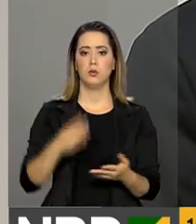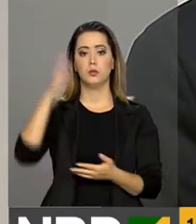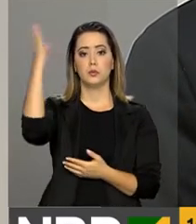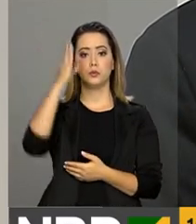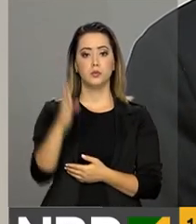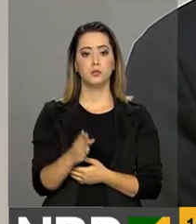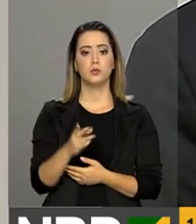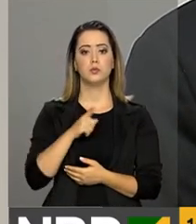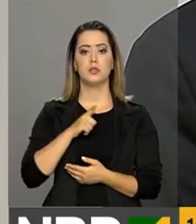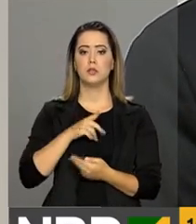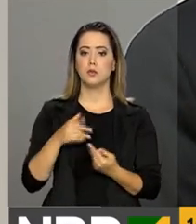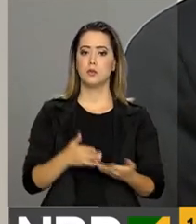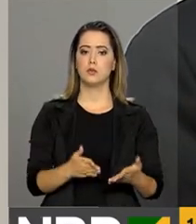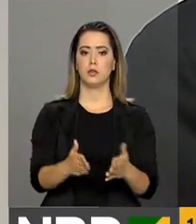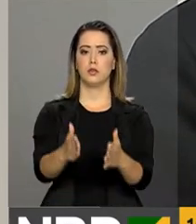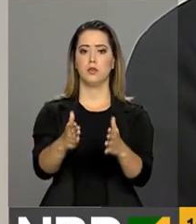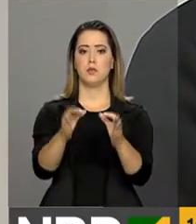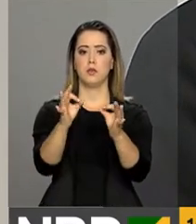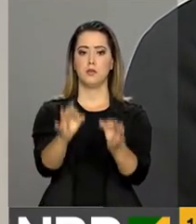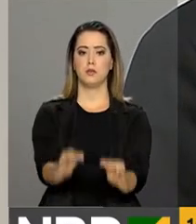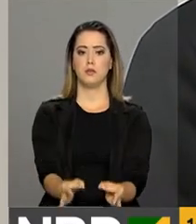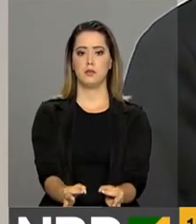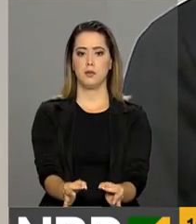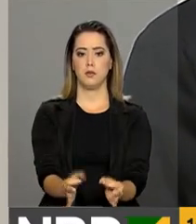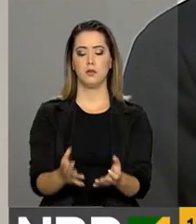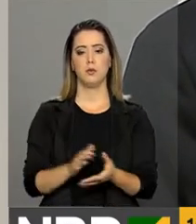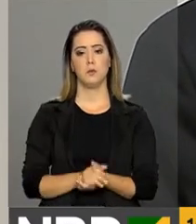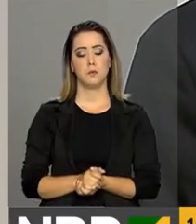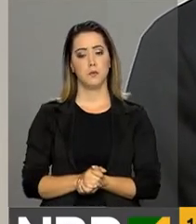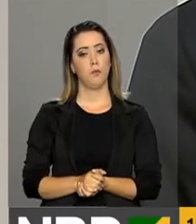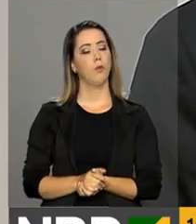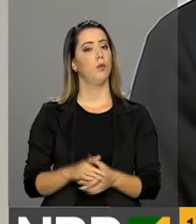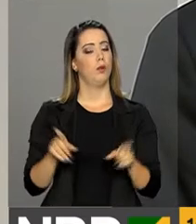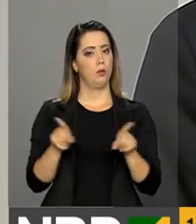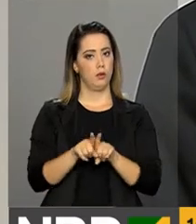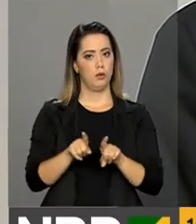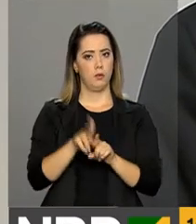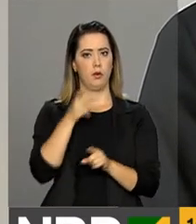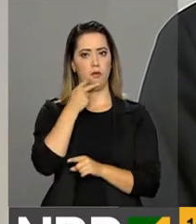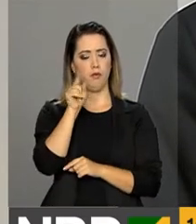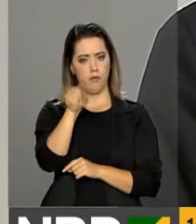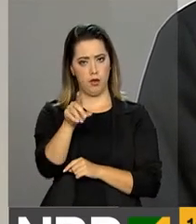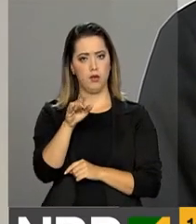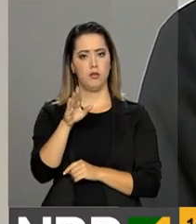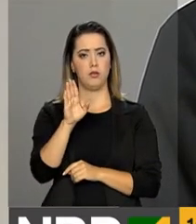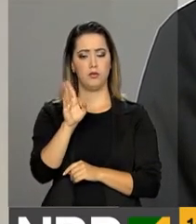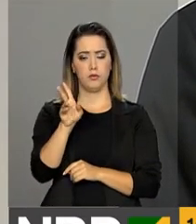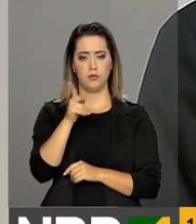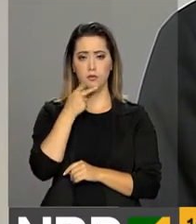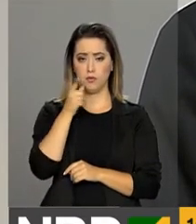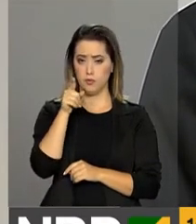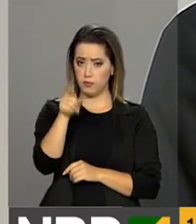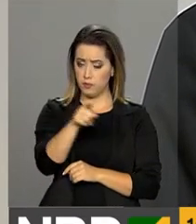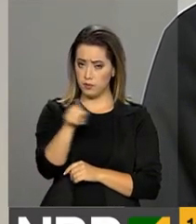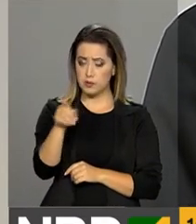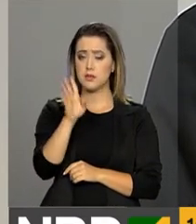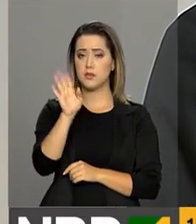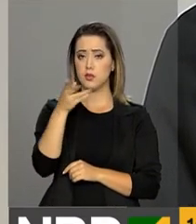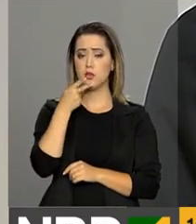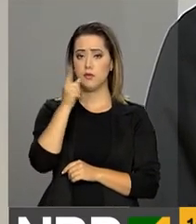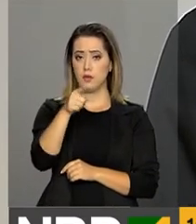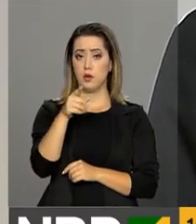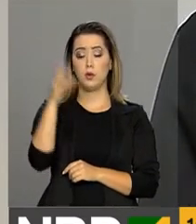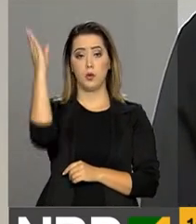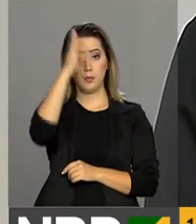tem rumo e até salto uma parte da sua fala em que o brasil tem